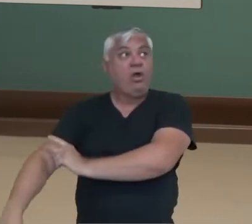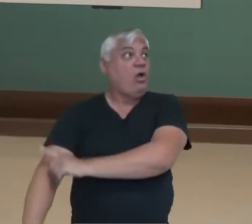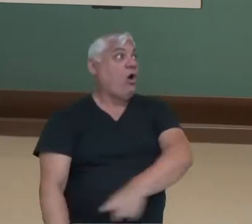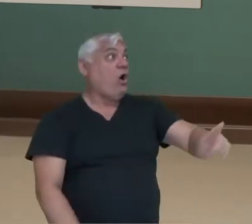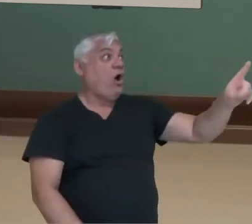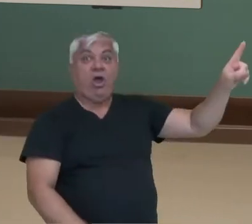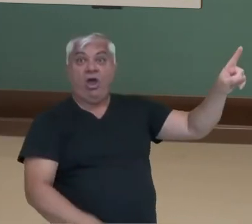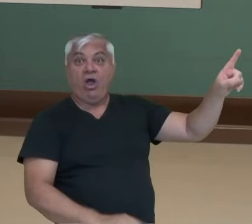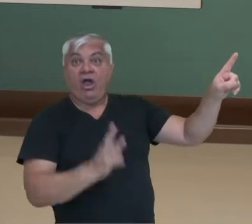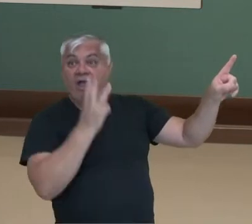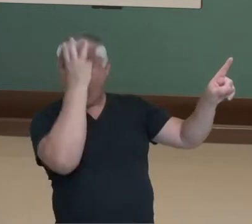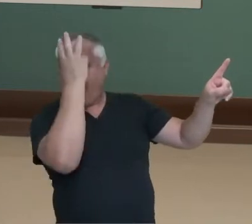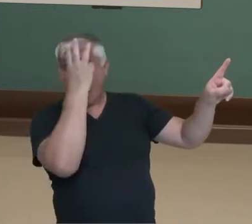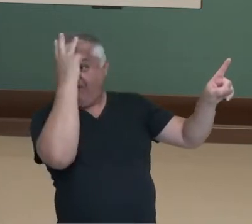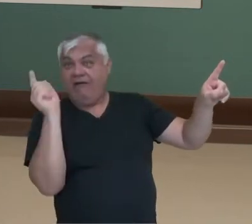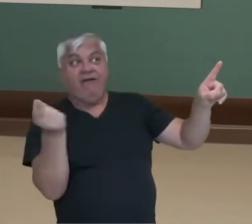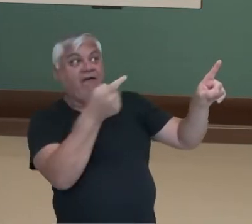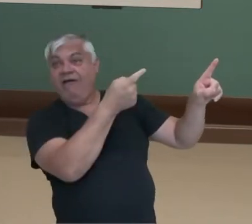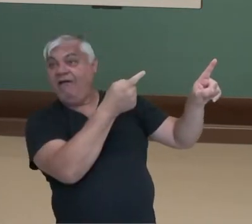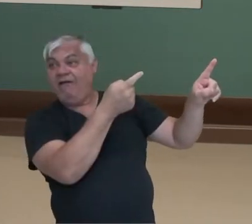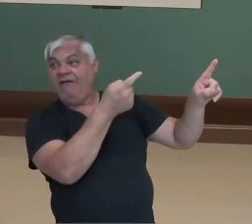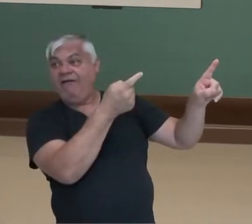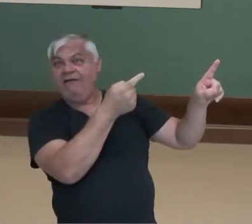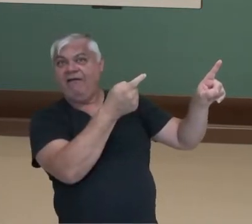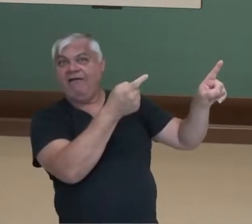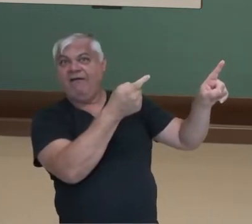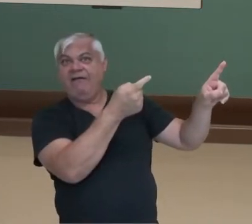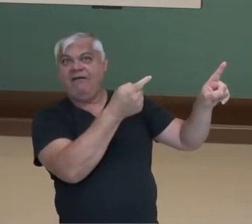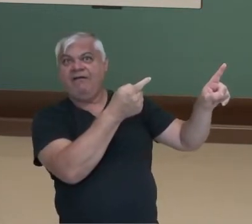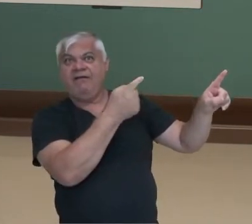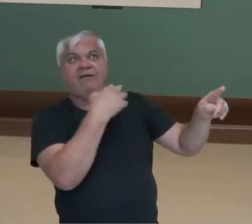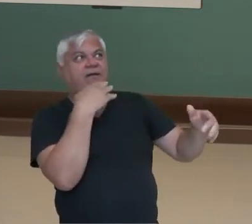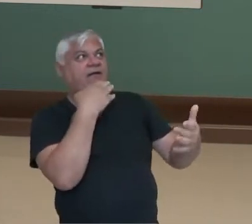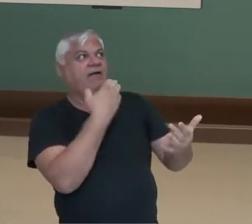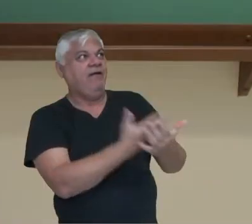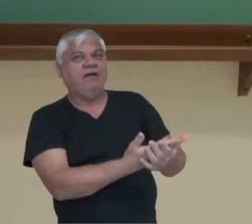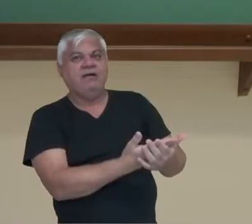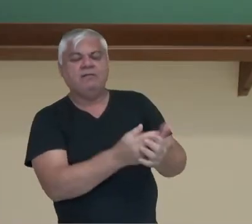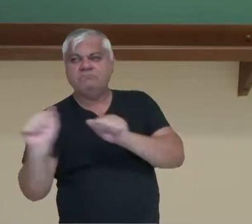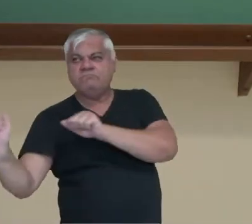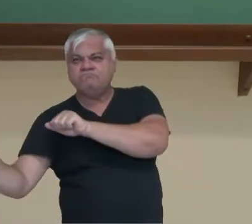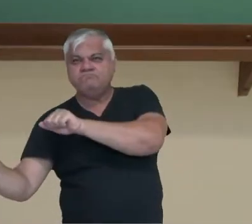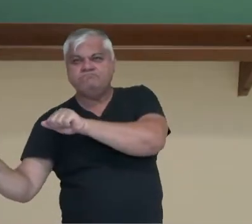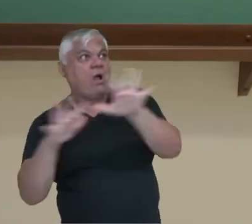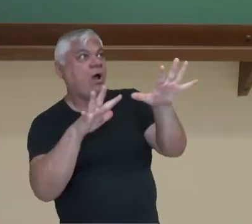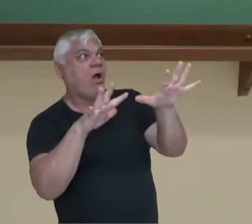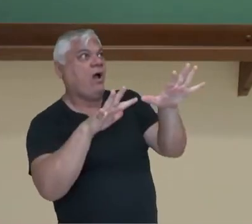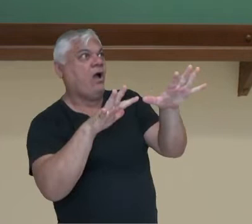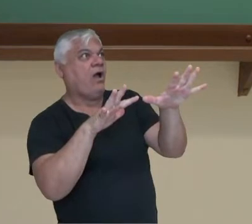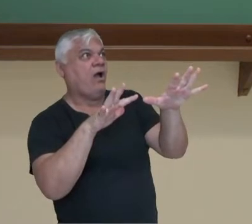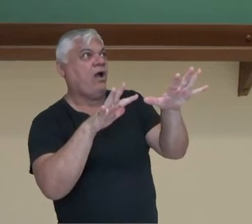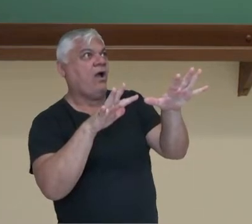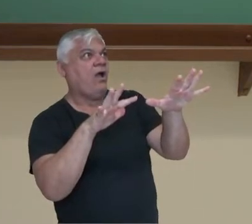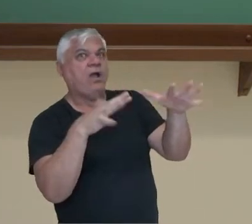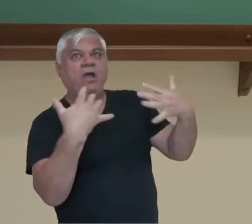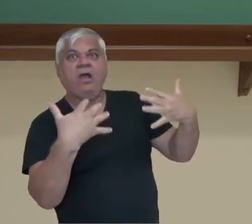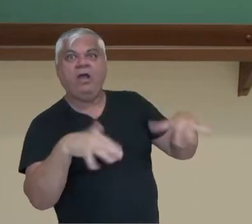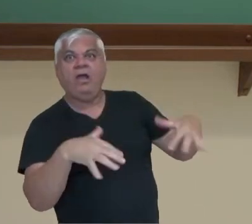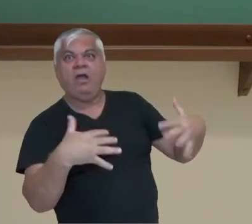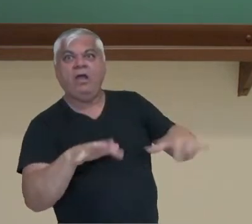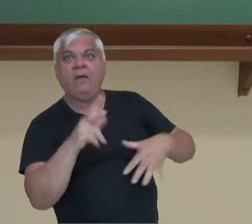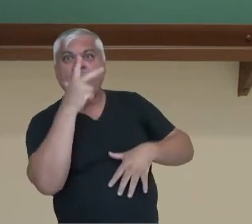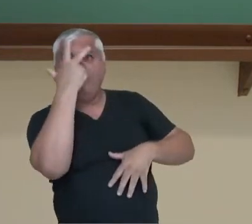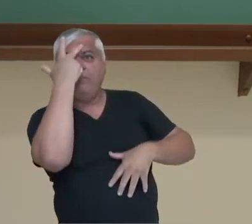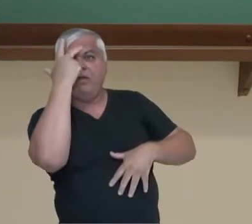deusa Atena! Pra ver a reação da galera. Pasmo, todo mundo entrou em pânico, achando que era o fim do mundo.